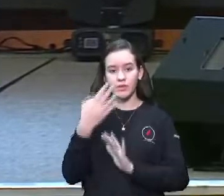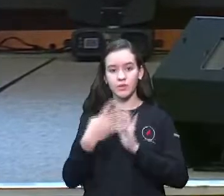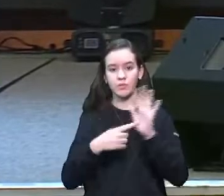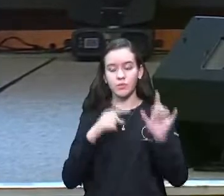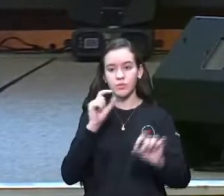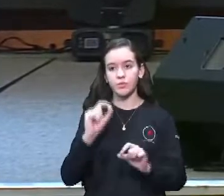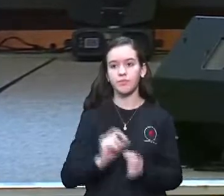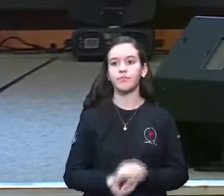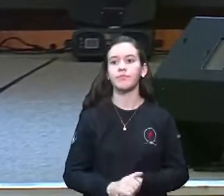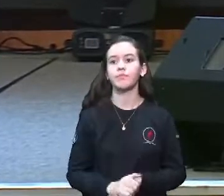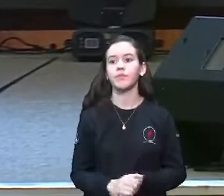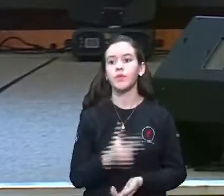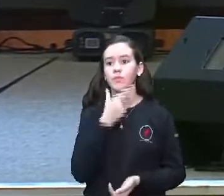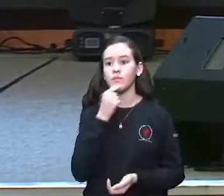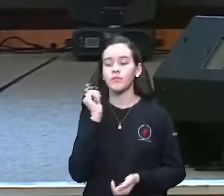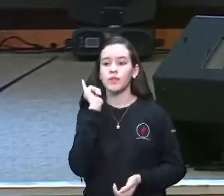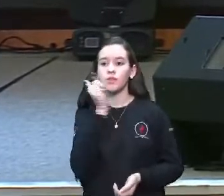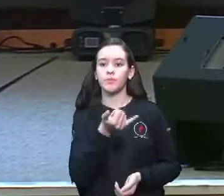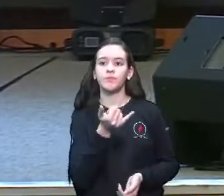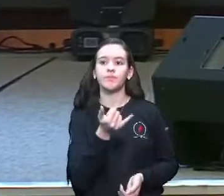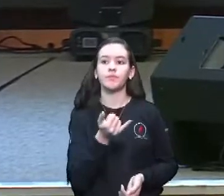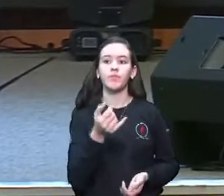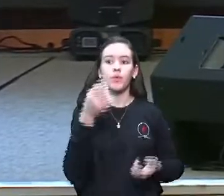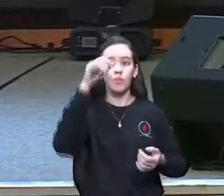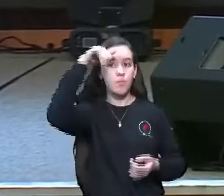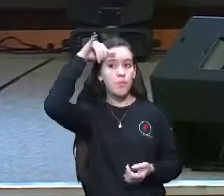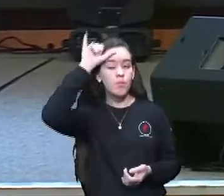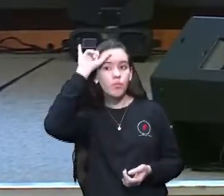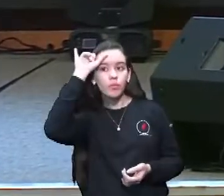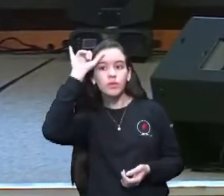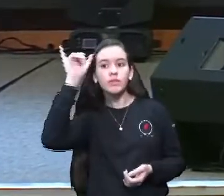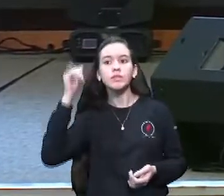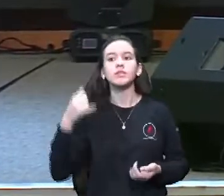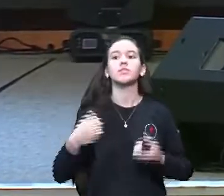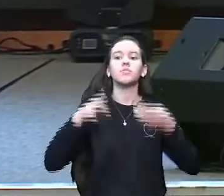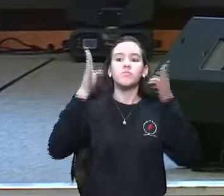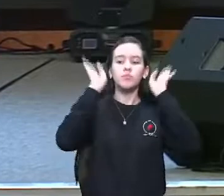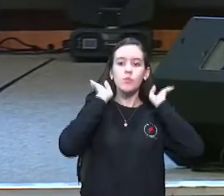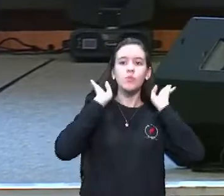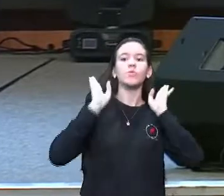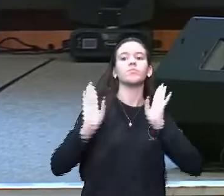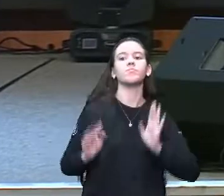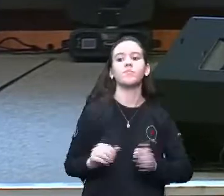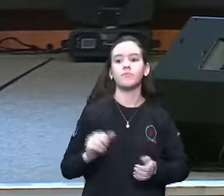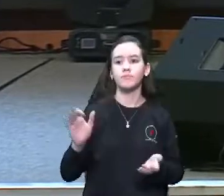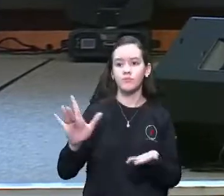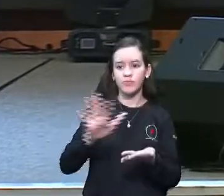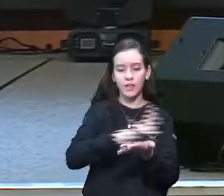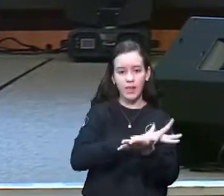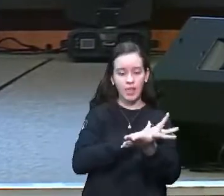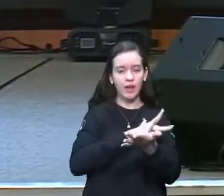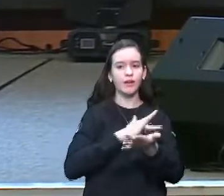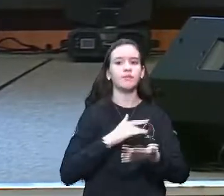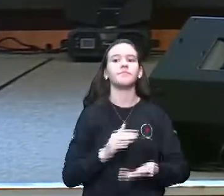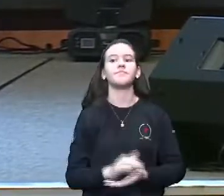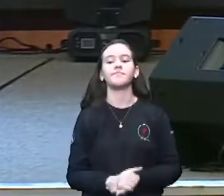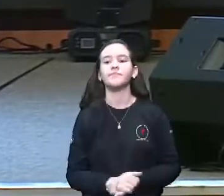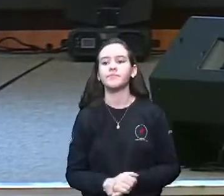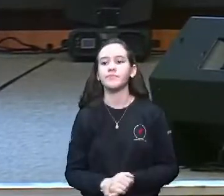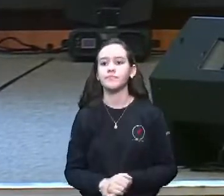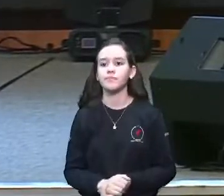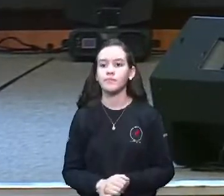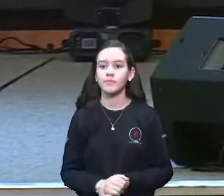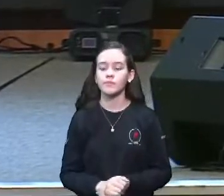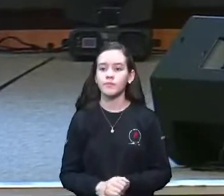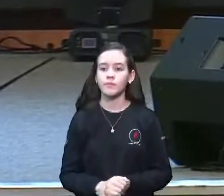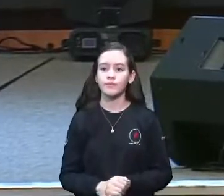um mensageiro a Jó e lhe disse, os bois lavravam, a jumenta passeou junto a eles, e eis que deram sobre eles os salbeus, os tomaram, e aos